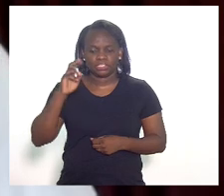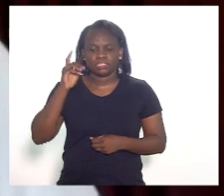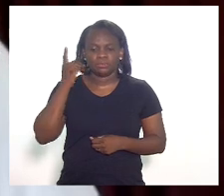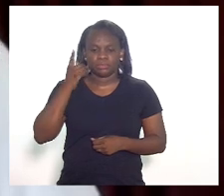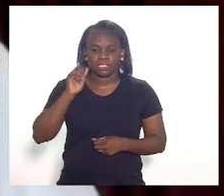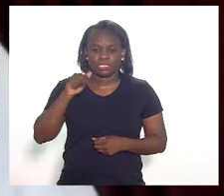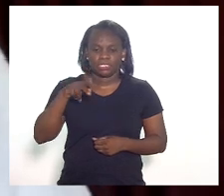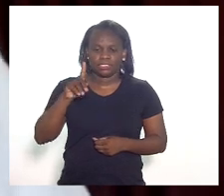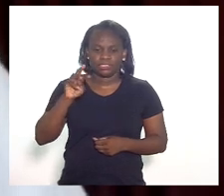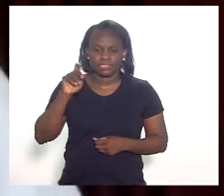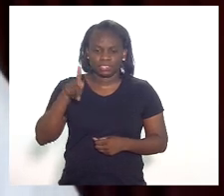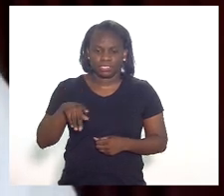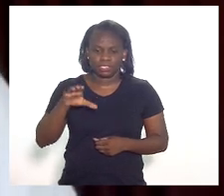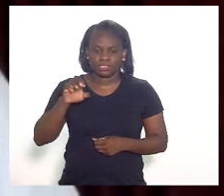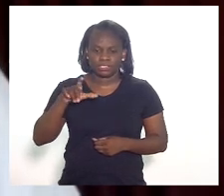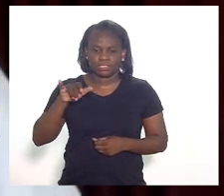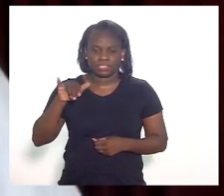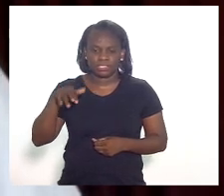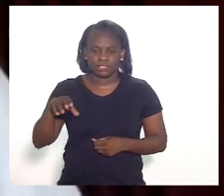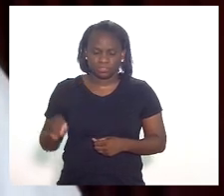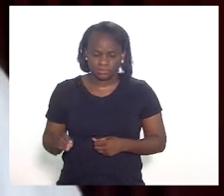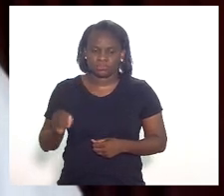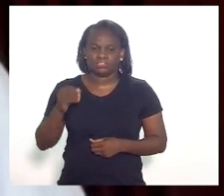pela constitucionalidade.